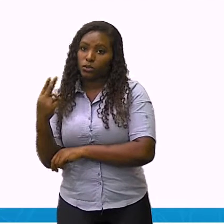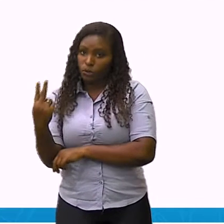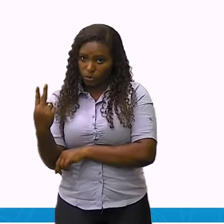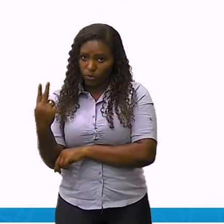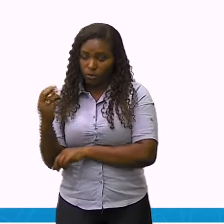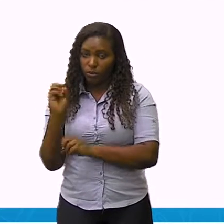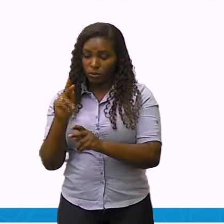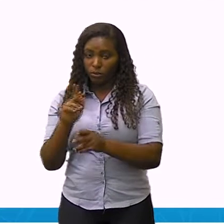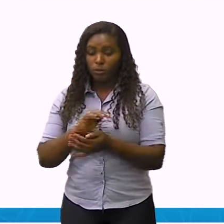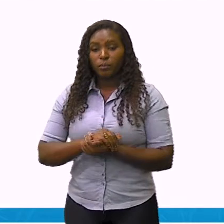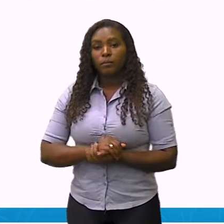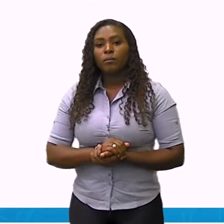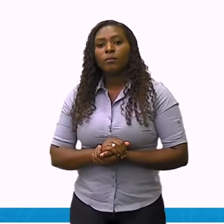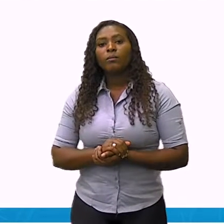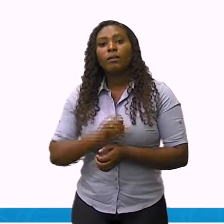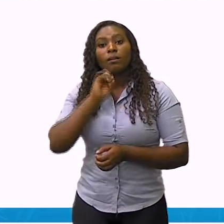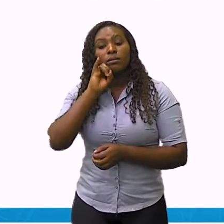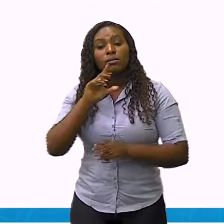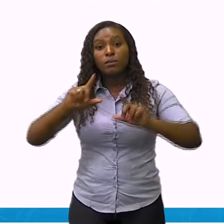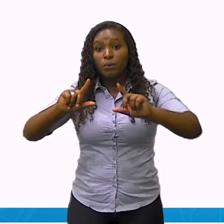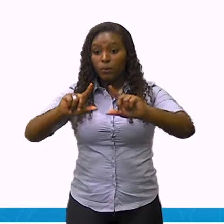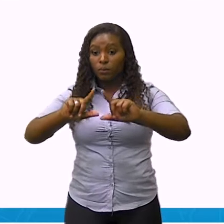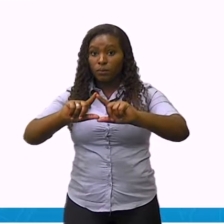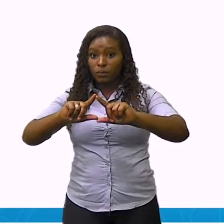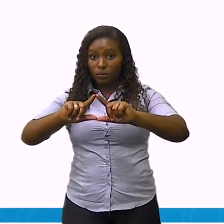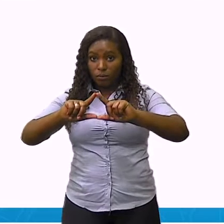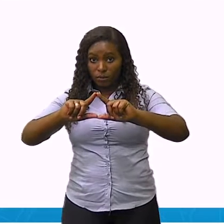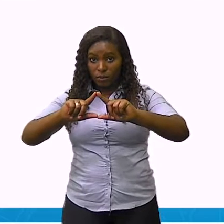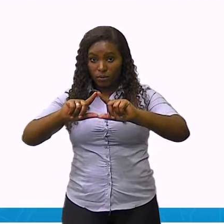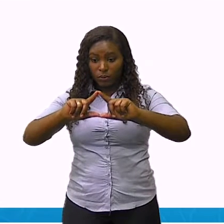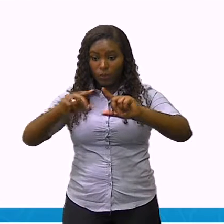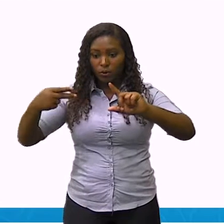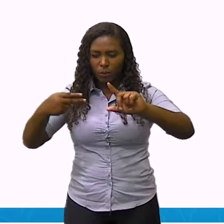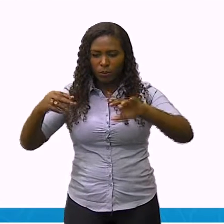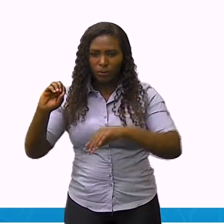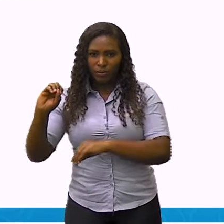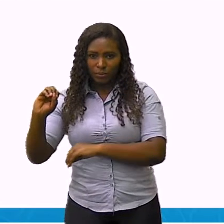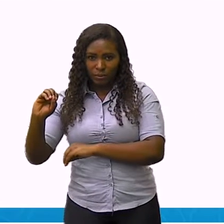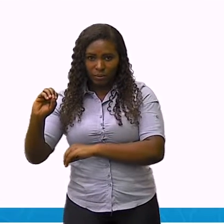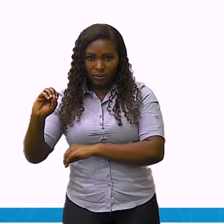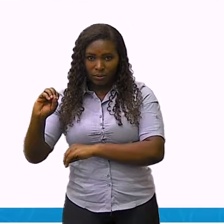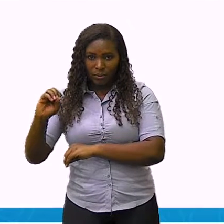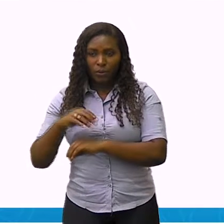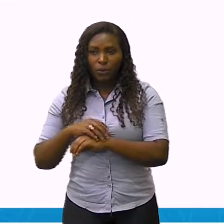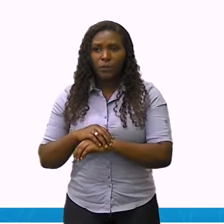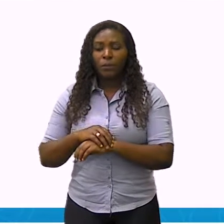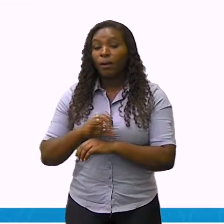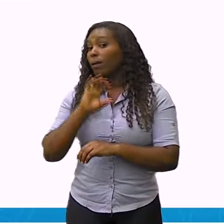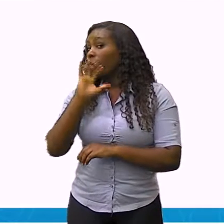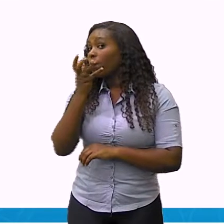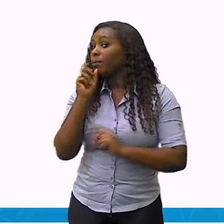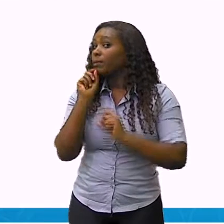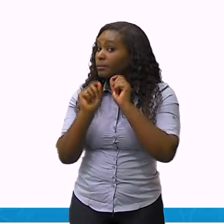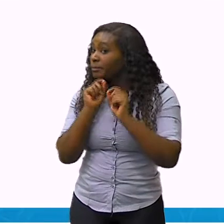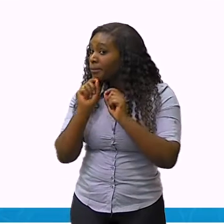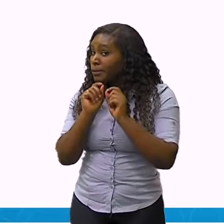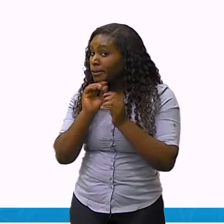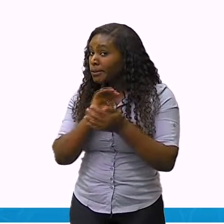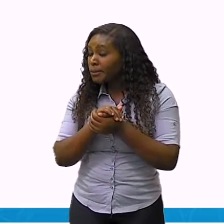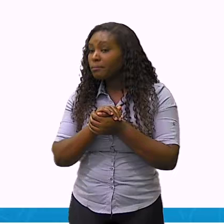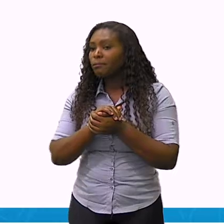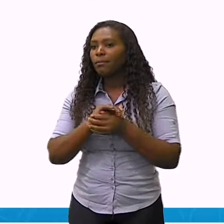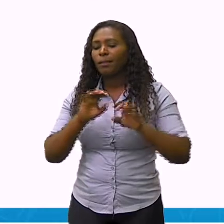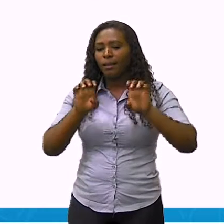Olá, pessoal, tudo bem? Meu nome é Rosilene Tomás, sou professora de matemática e hoje nós vamos analisar